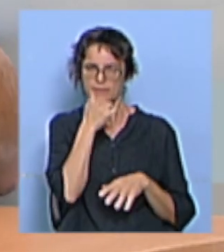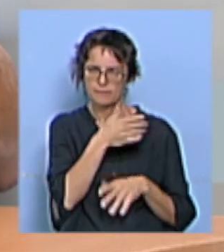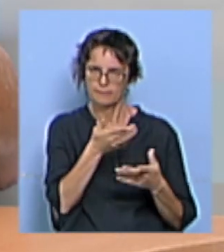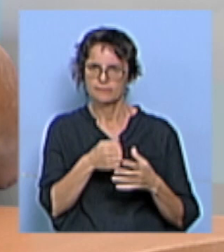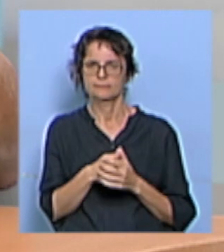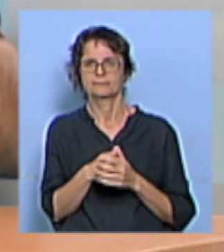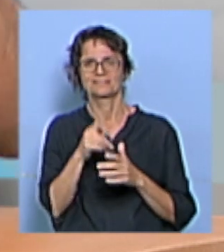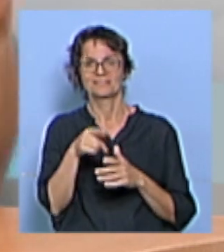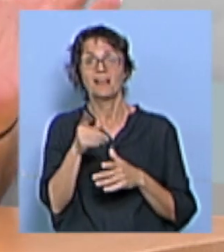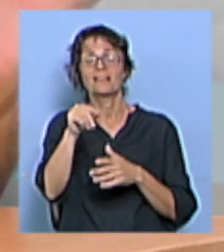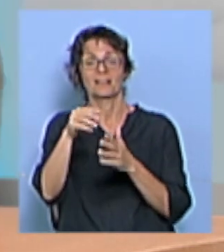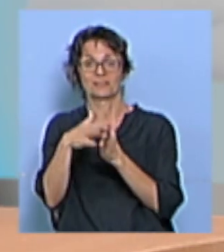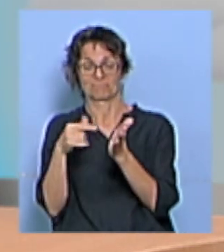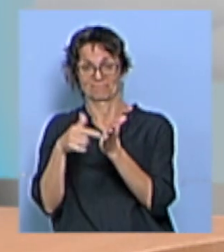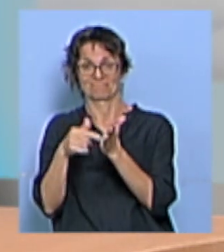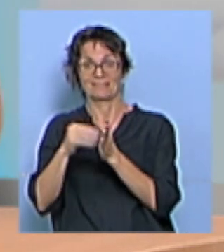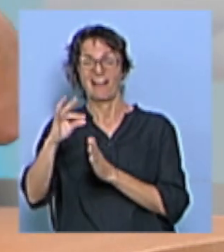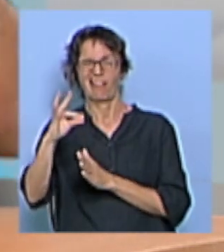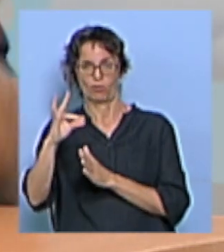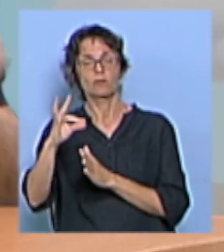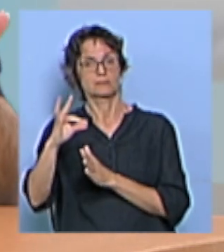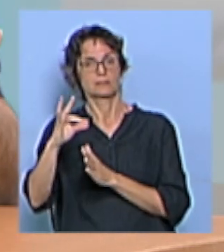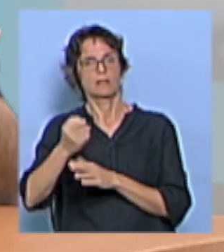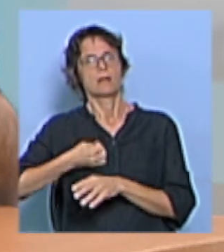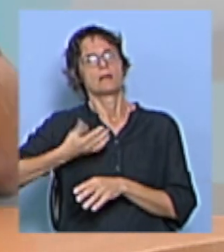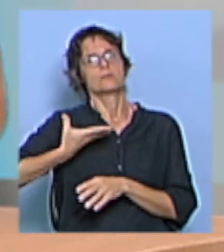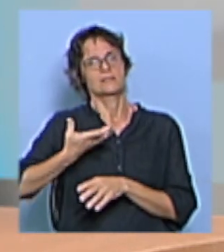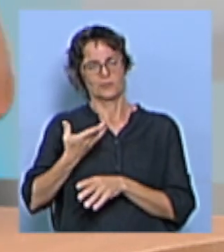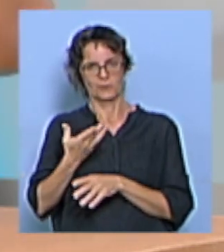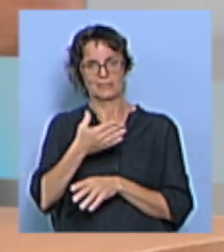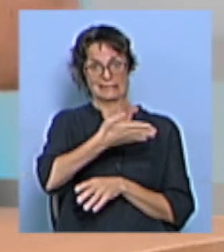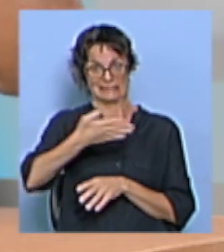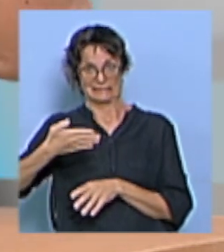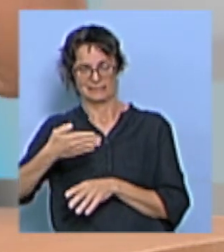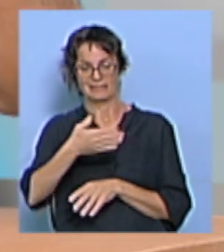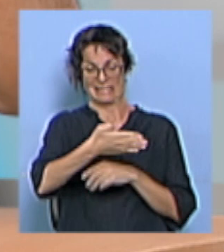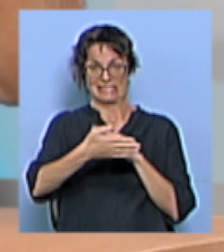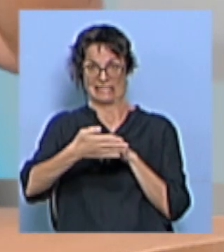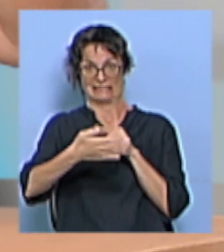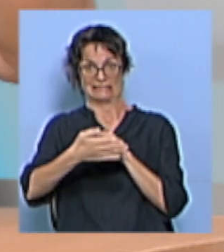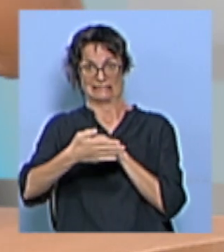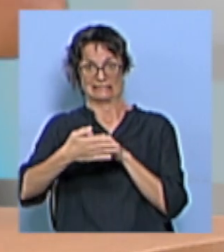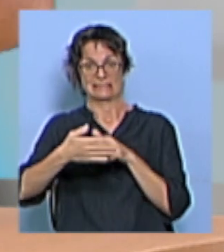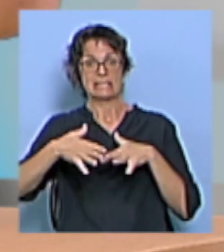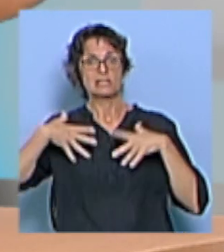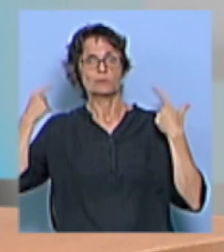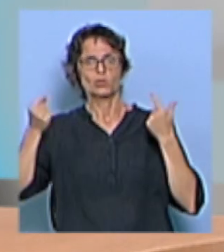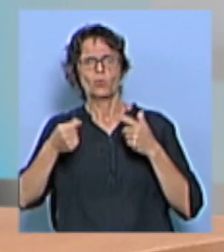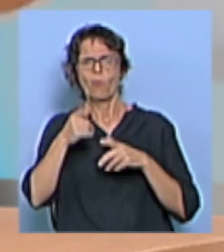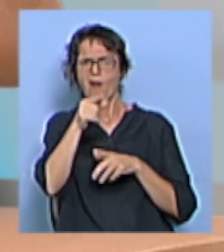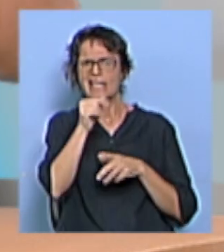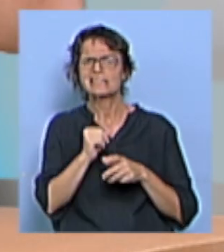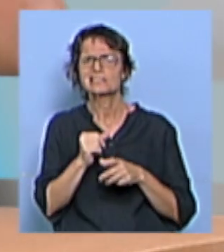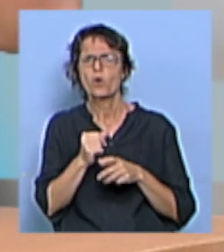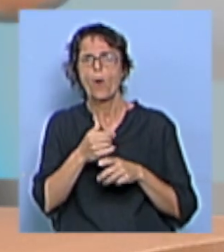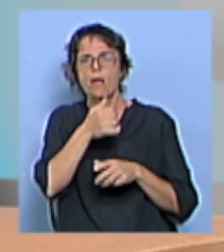14 obras de misericórdia. 7 espirituais, 7 corporais. A penúltima das espirituais é ter paciência, sobretudo com as pessoas molestas.